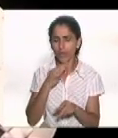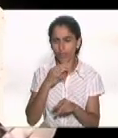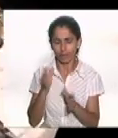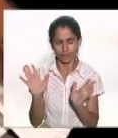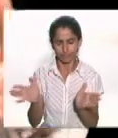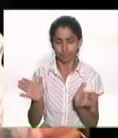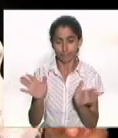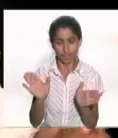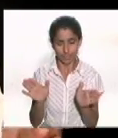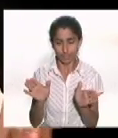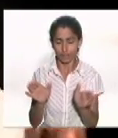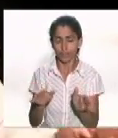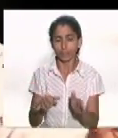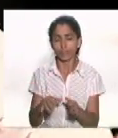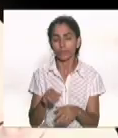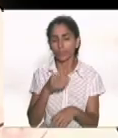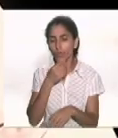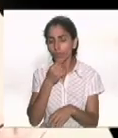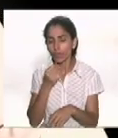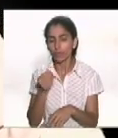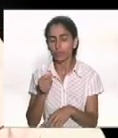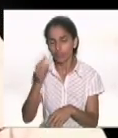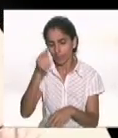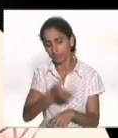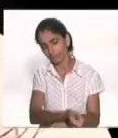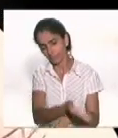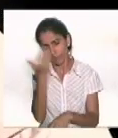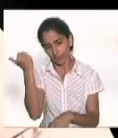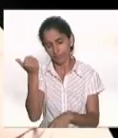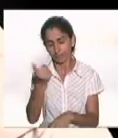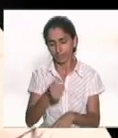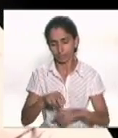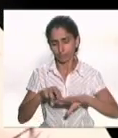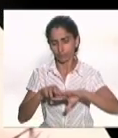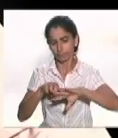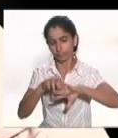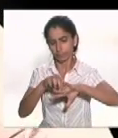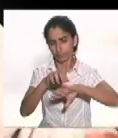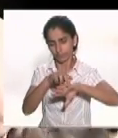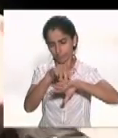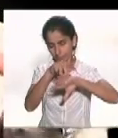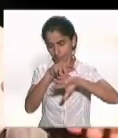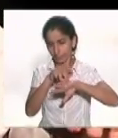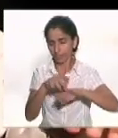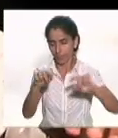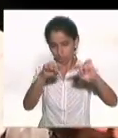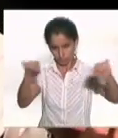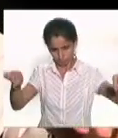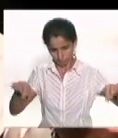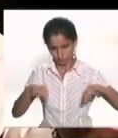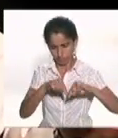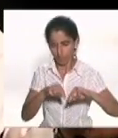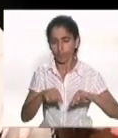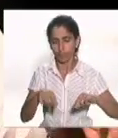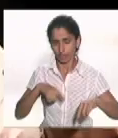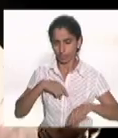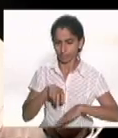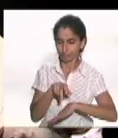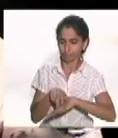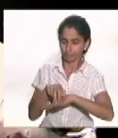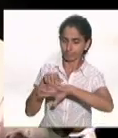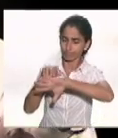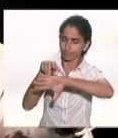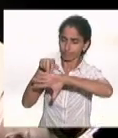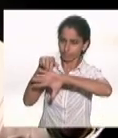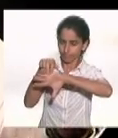aí o James Brown... Aí mandou eu... Sobe aqui, porque tinha uma escada assim. Sabe aqueles palcos que tem de escada? Uhum. Eu fiquei